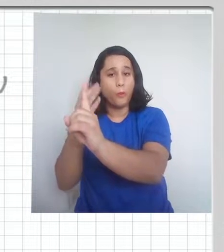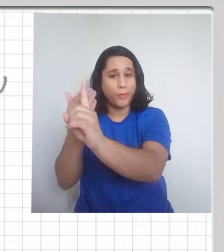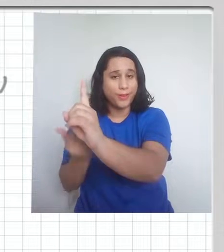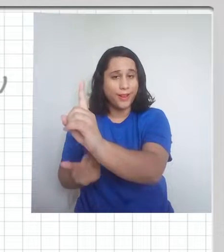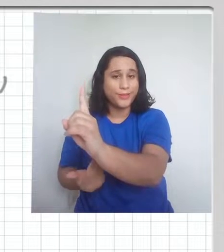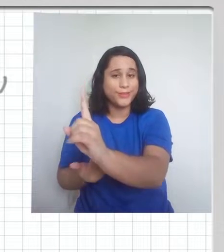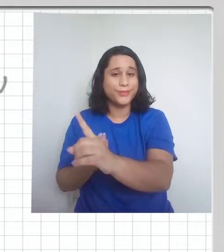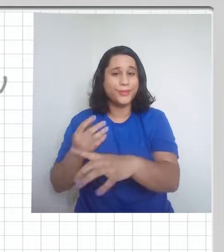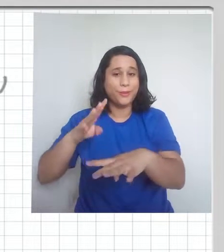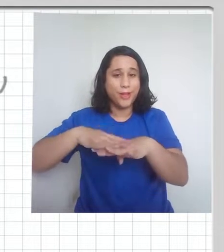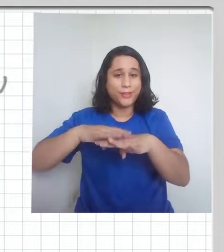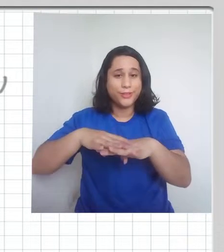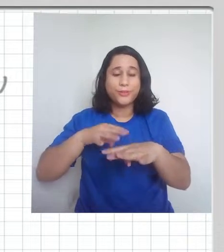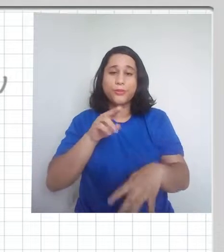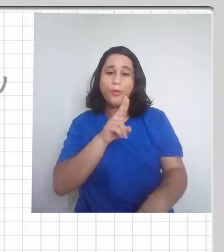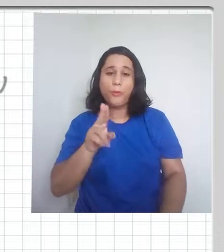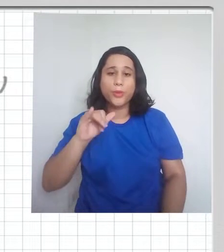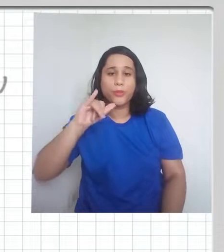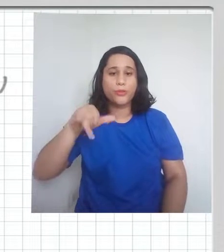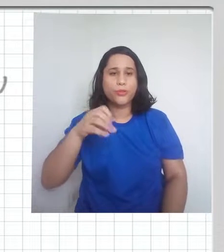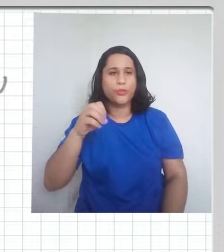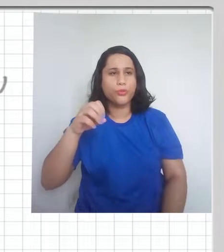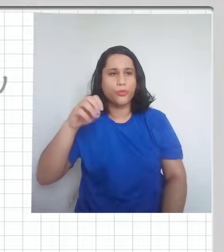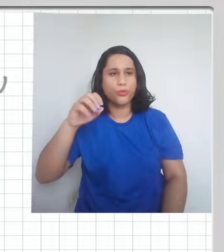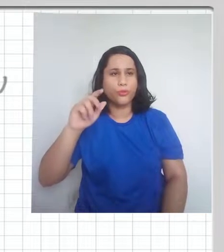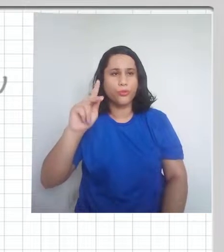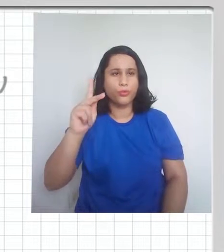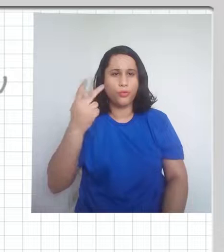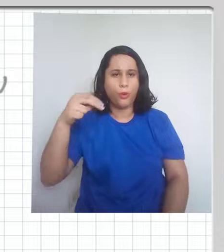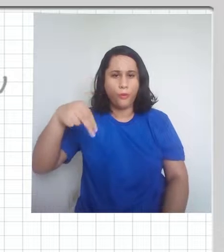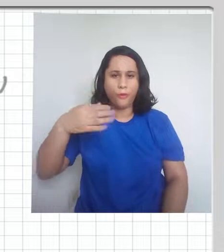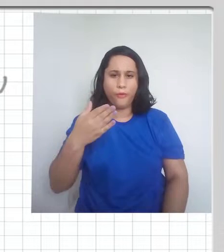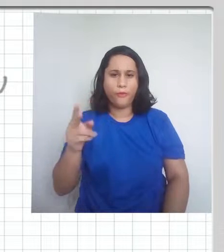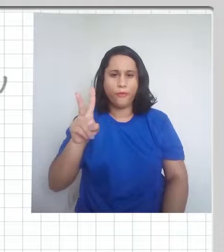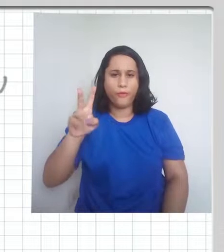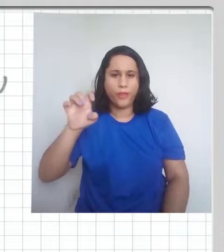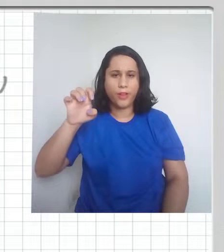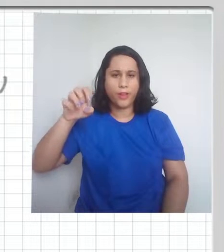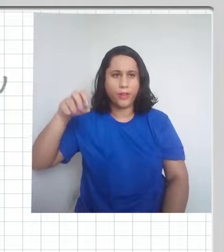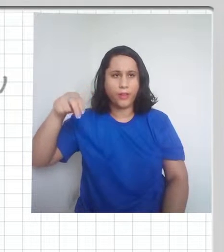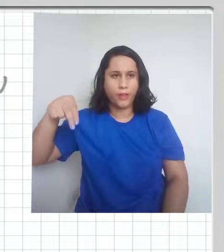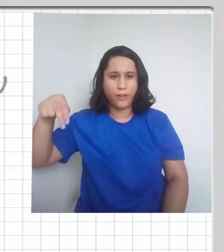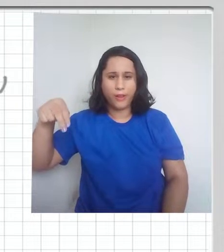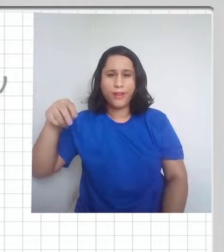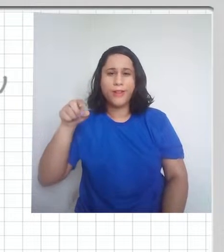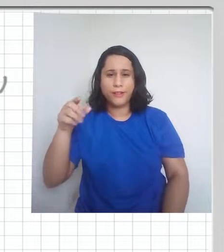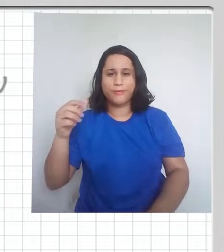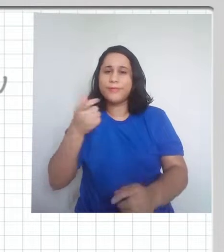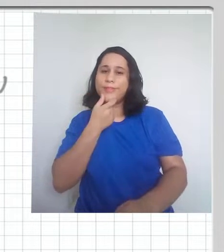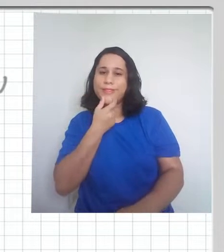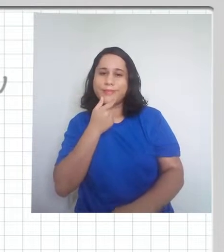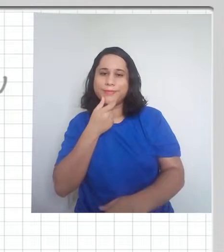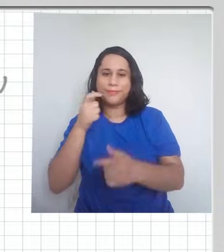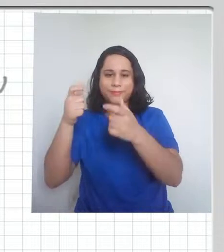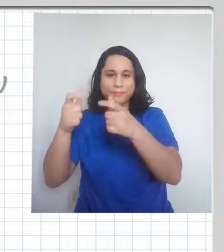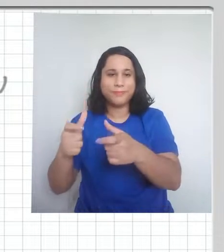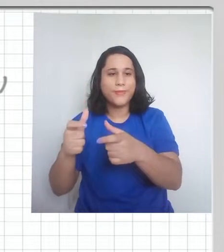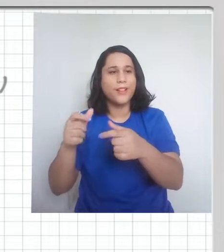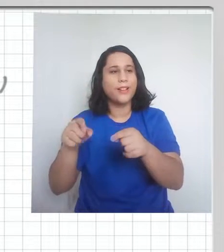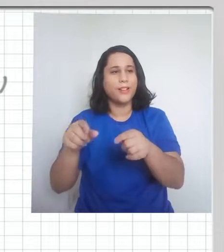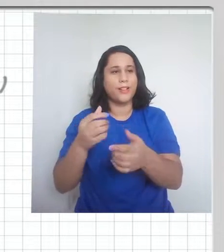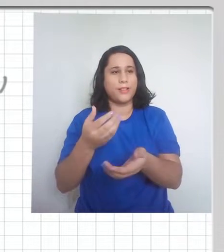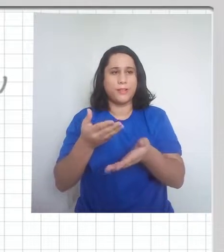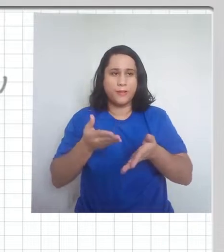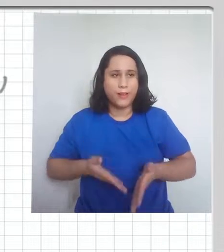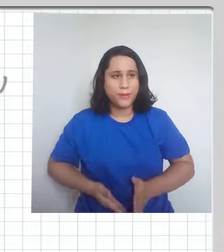matemático lógico John Venn, que ele morava na Inglaterra, tá? Nos anos de 1834